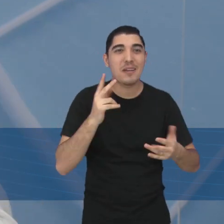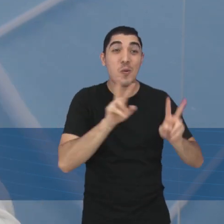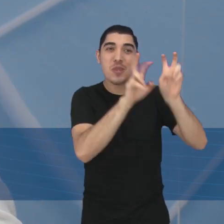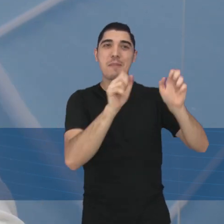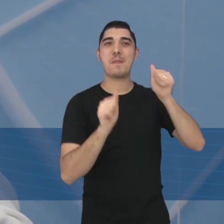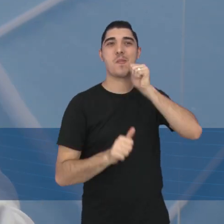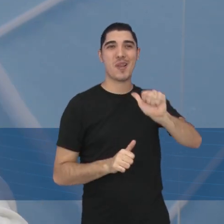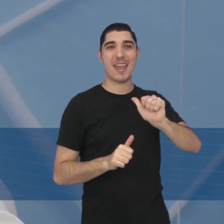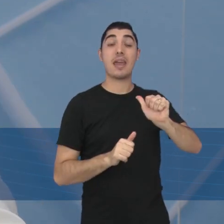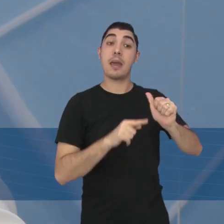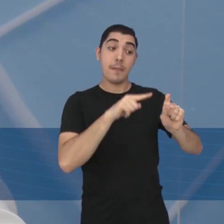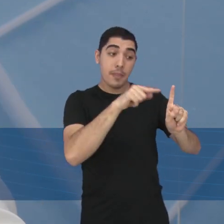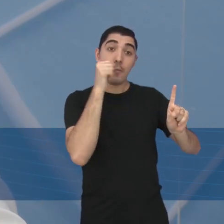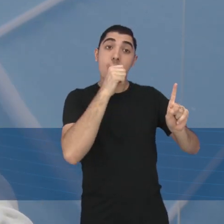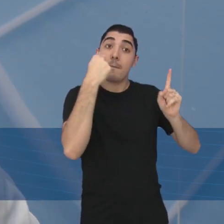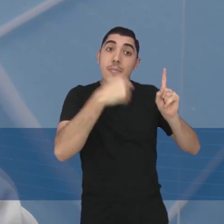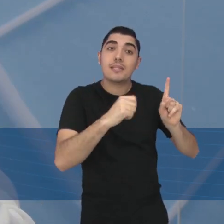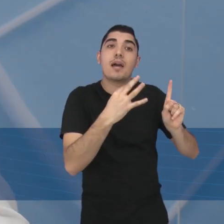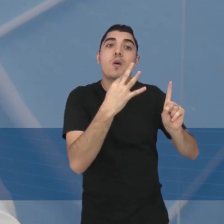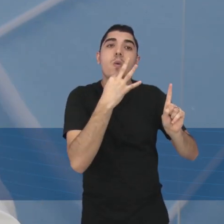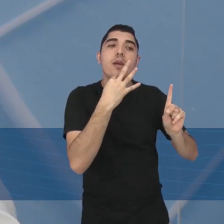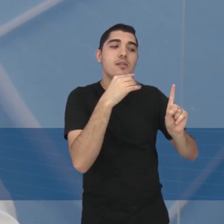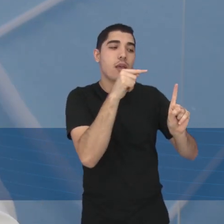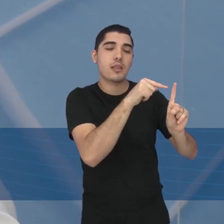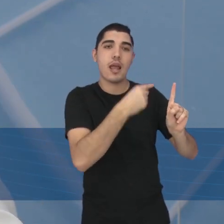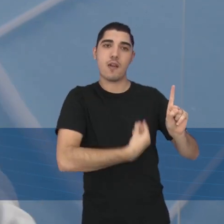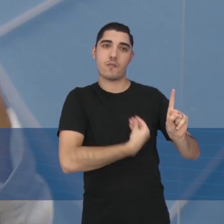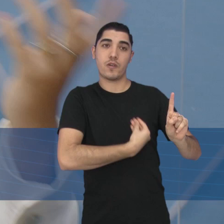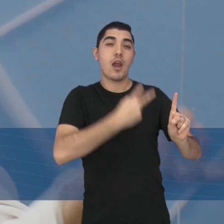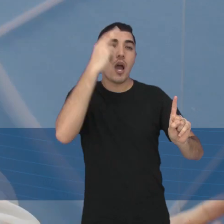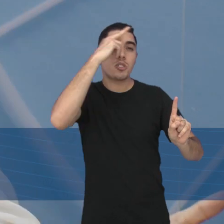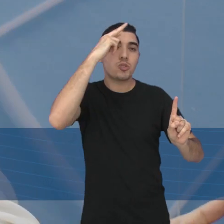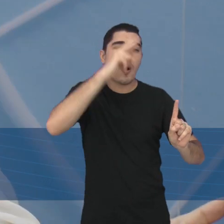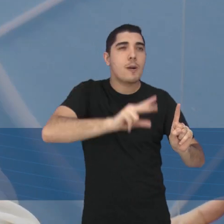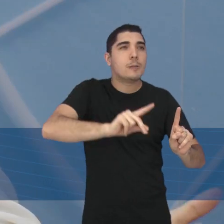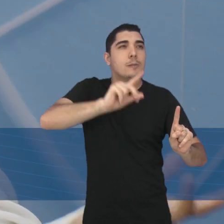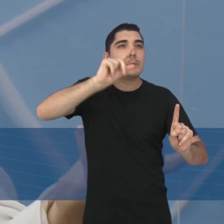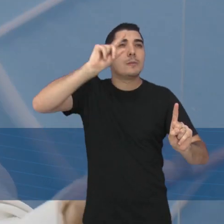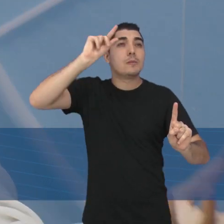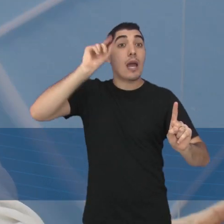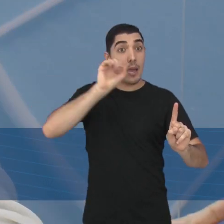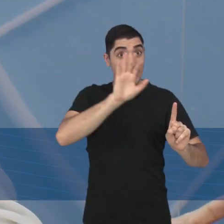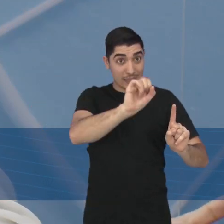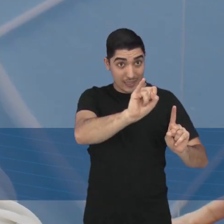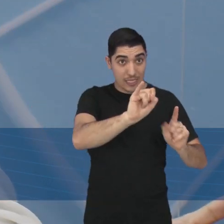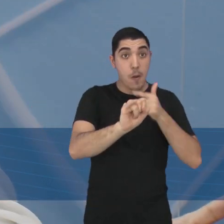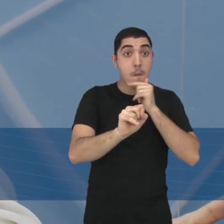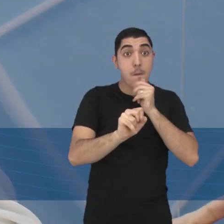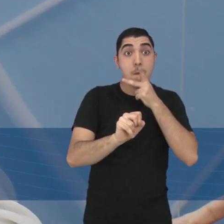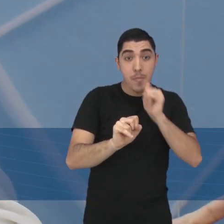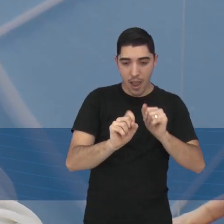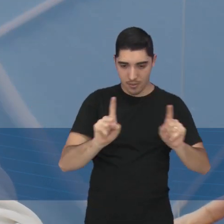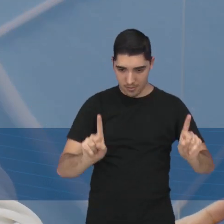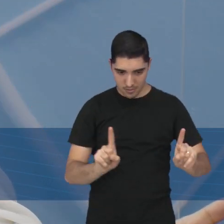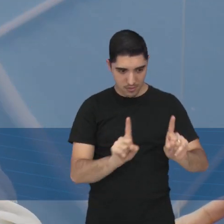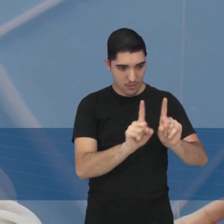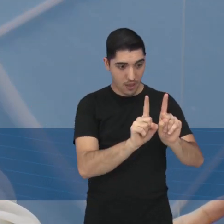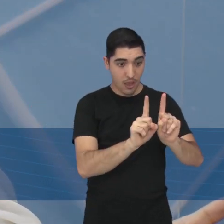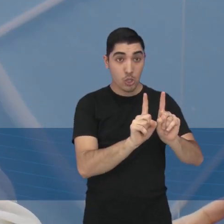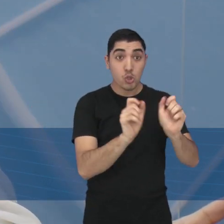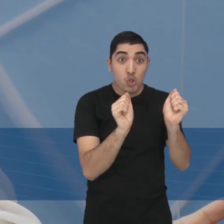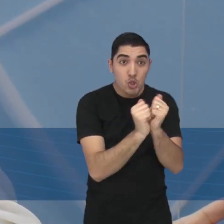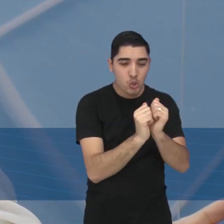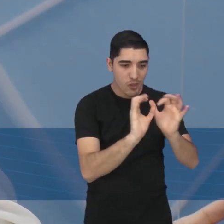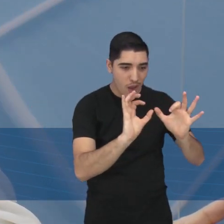mais uma vez a mulher para olhar para o corpo dela, para olhar para a infância dela. E esse pai, se ele for para esse lugar, né? O casal